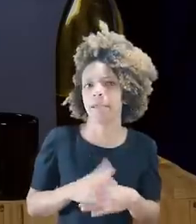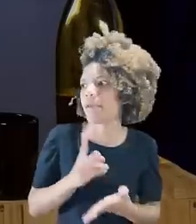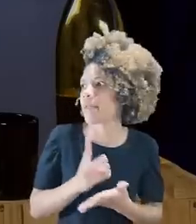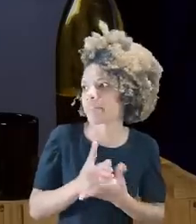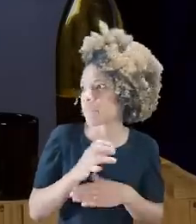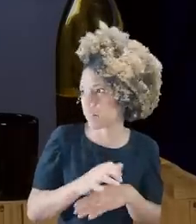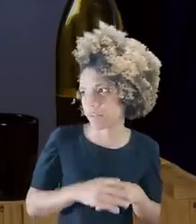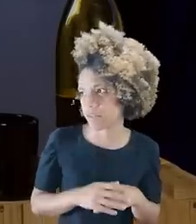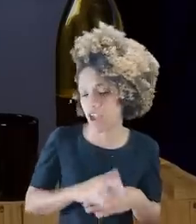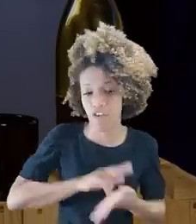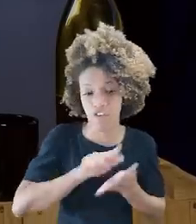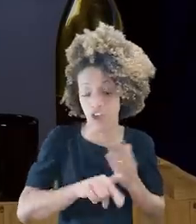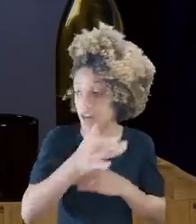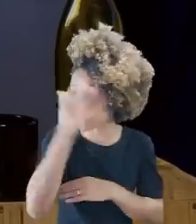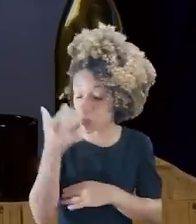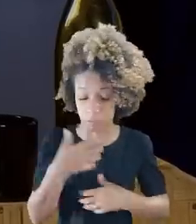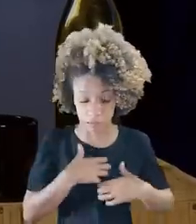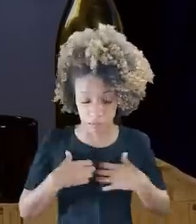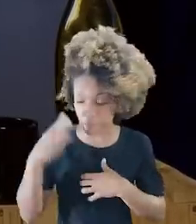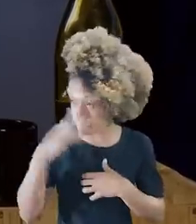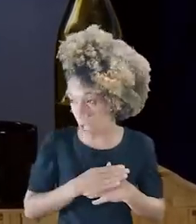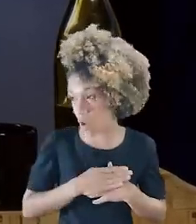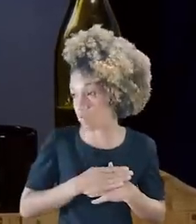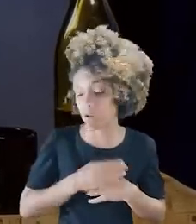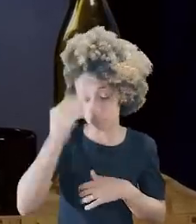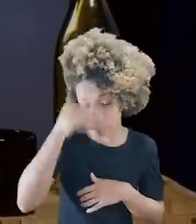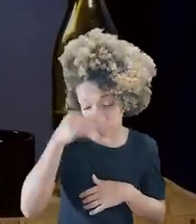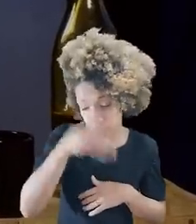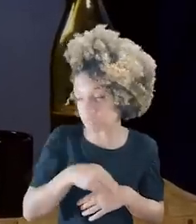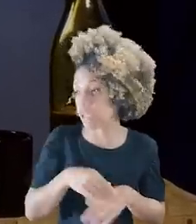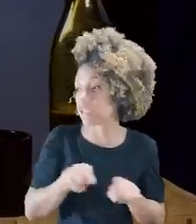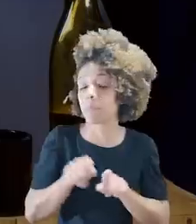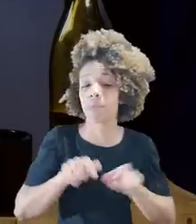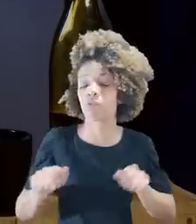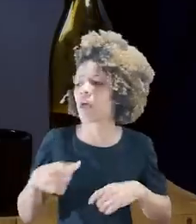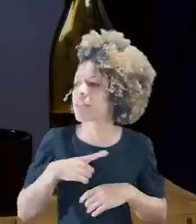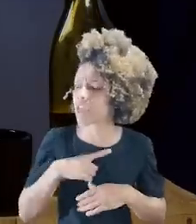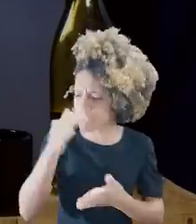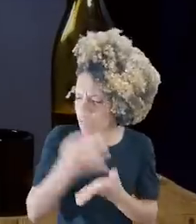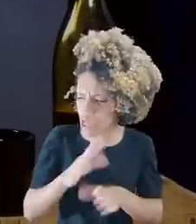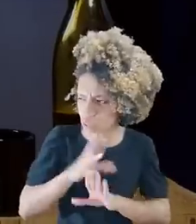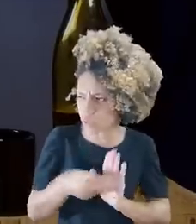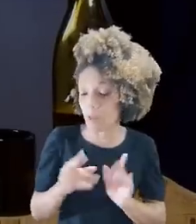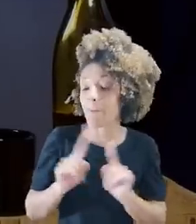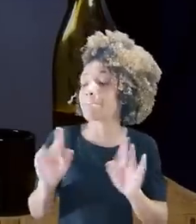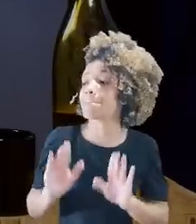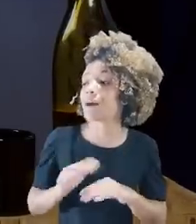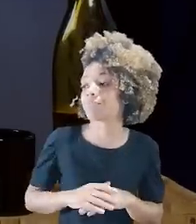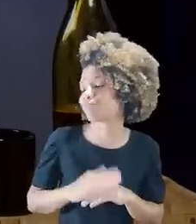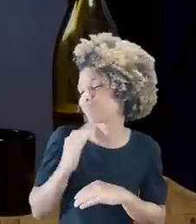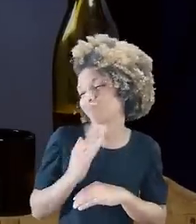e e tô triste tô chateada e separei mas não me arrependi Agora não dá mais